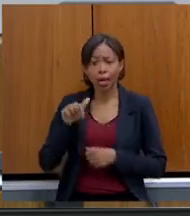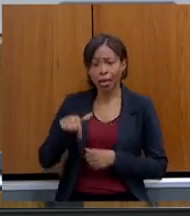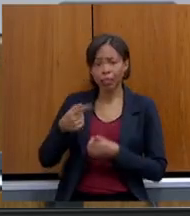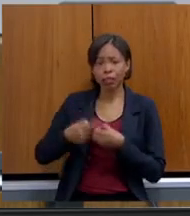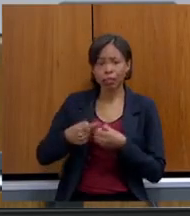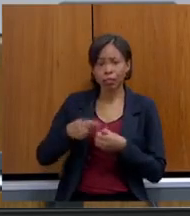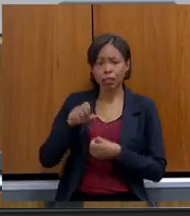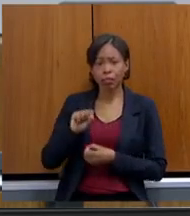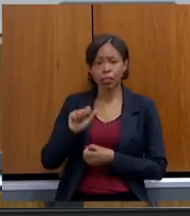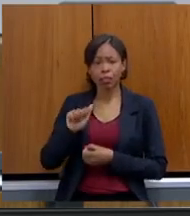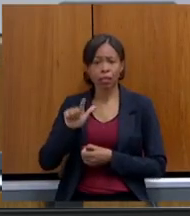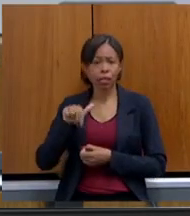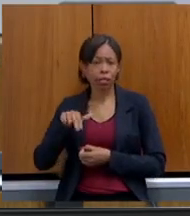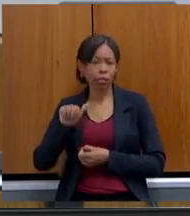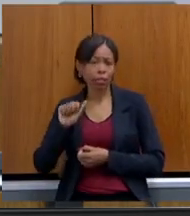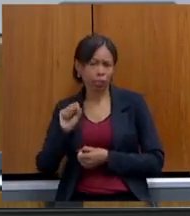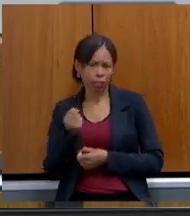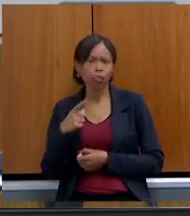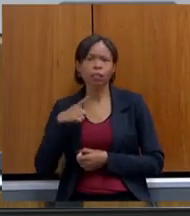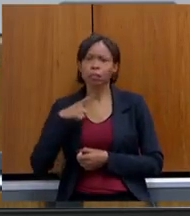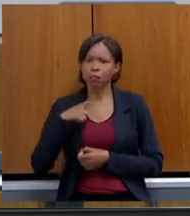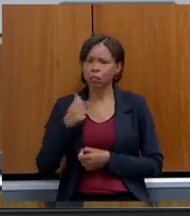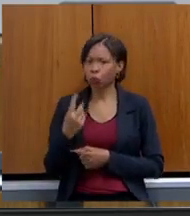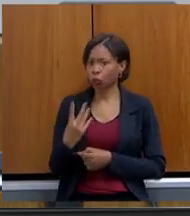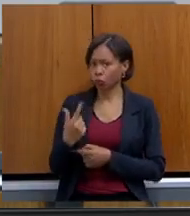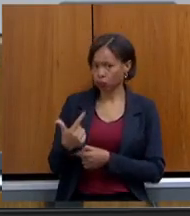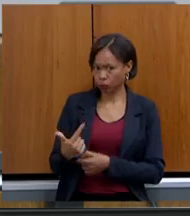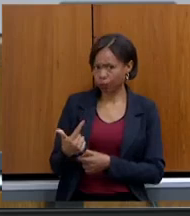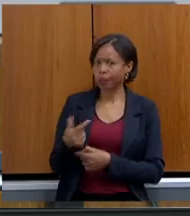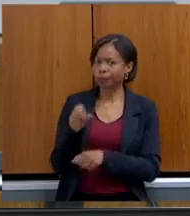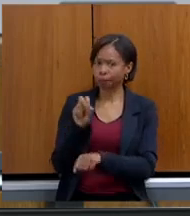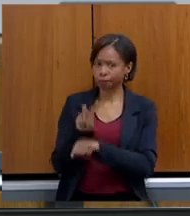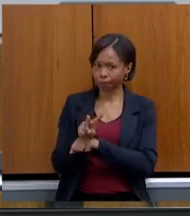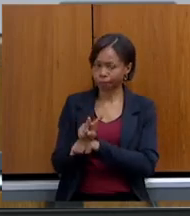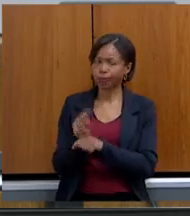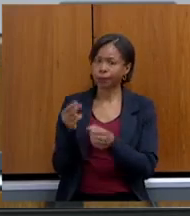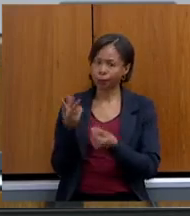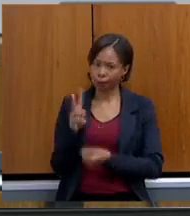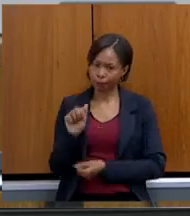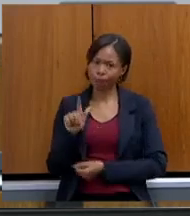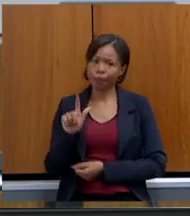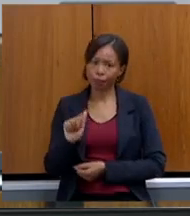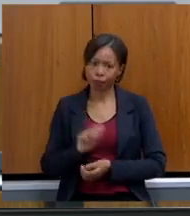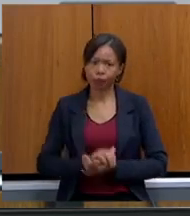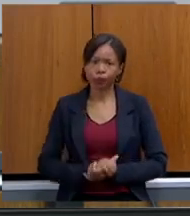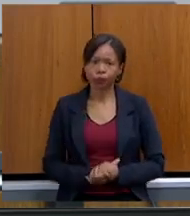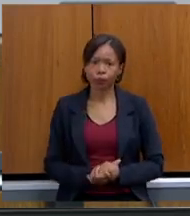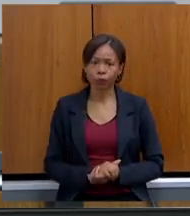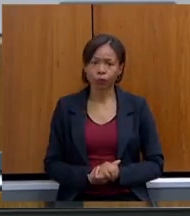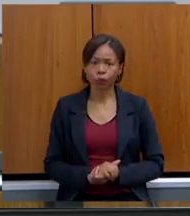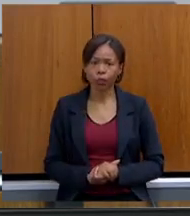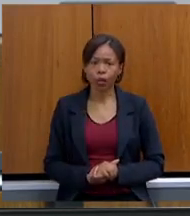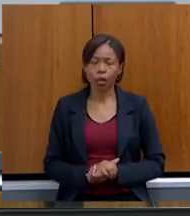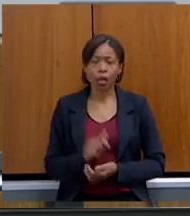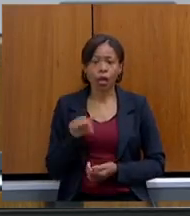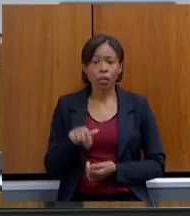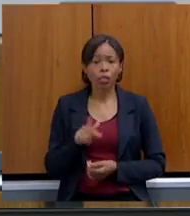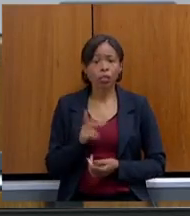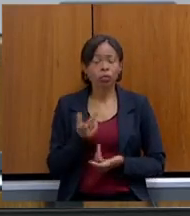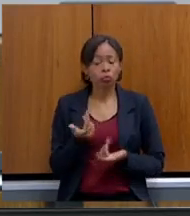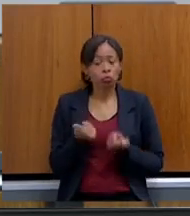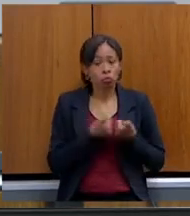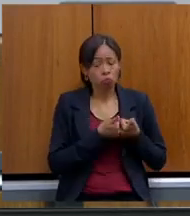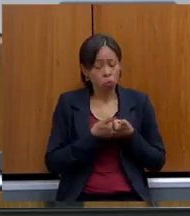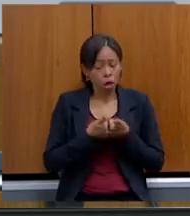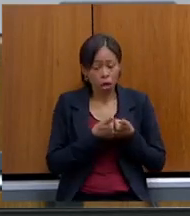a 42 Cargos vagos da outra aqui a Gerlene estou a 168 km de casa tem a vaga só